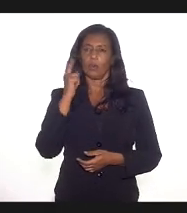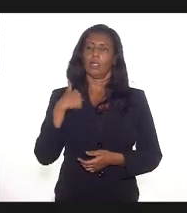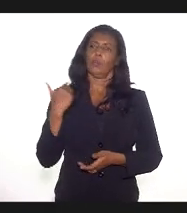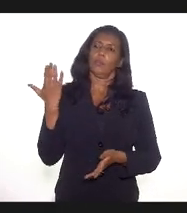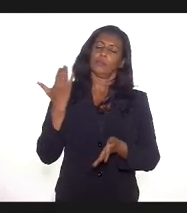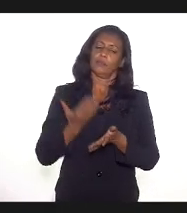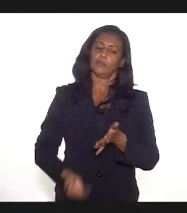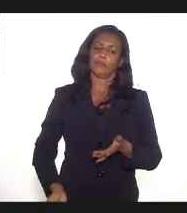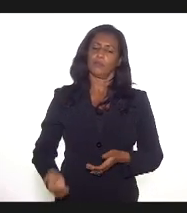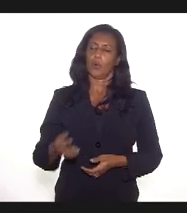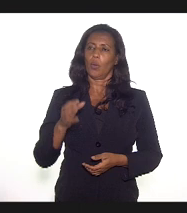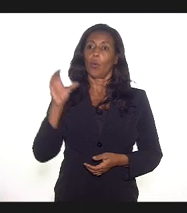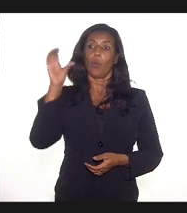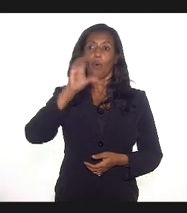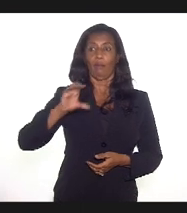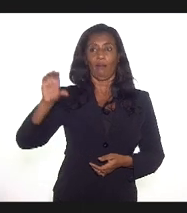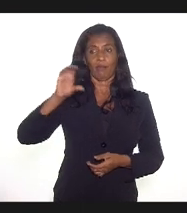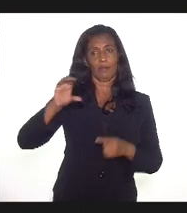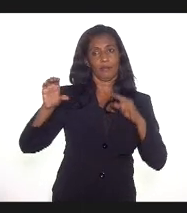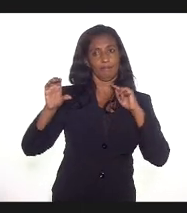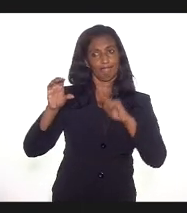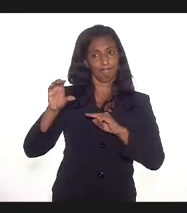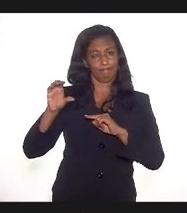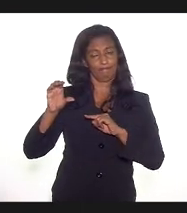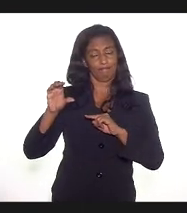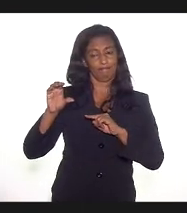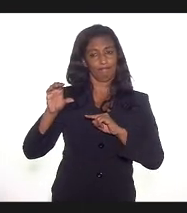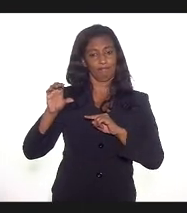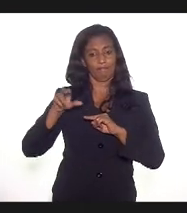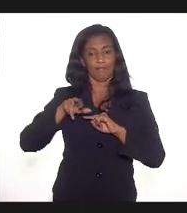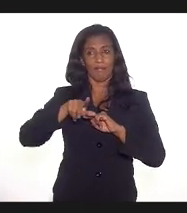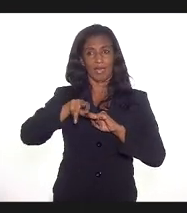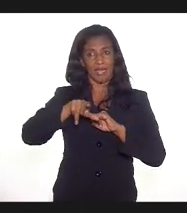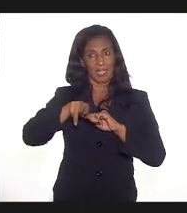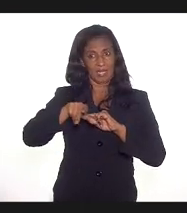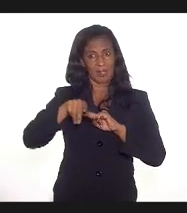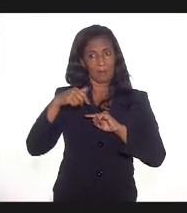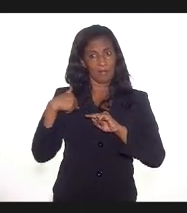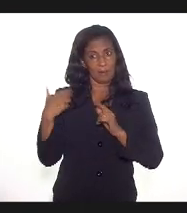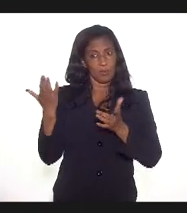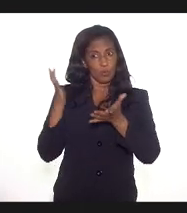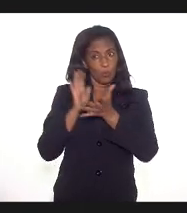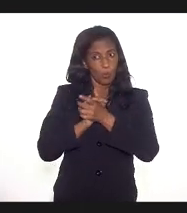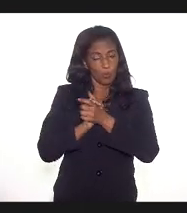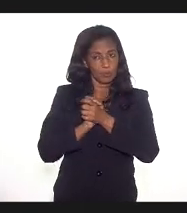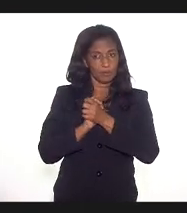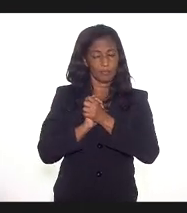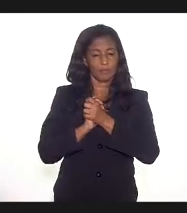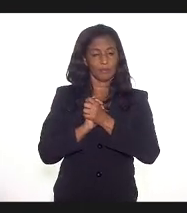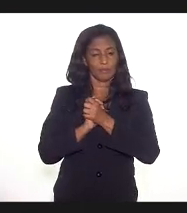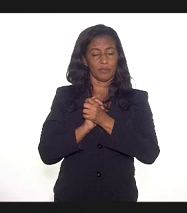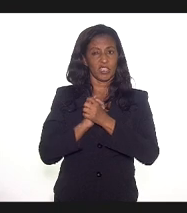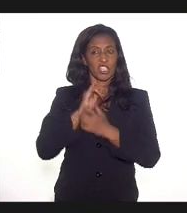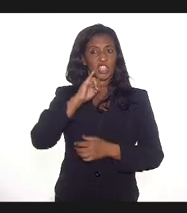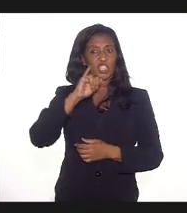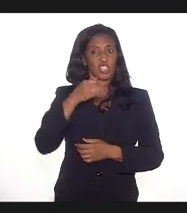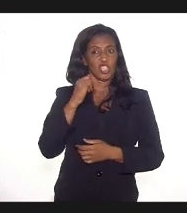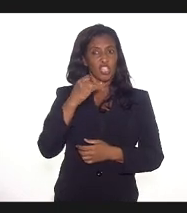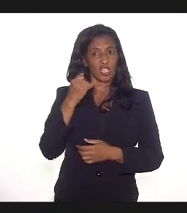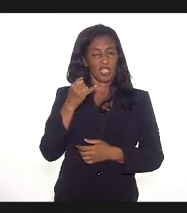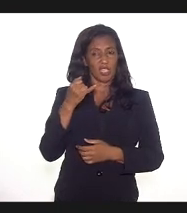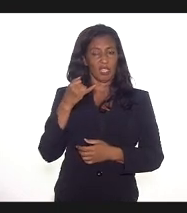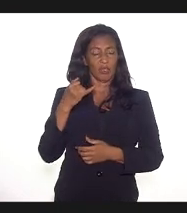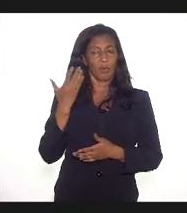ontem eu perdi uma cunhada, irmã da minha esposa, e em janeiro já tinha